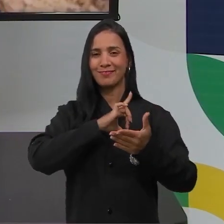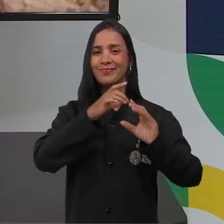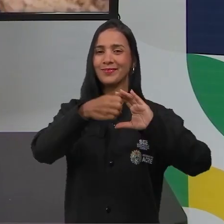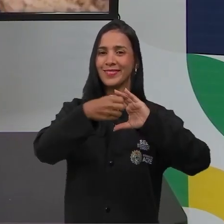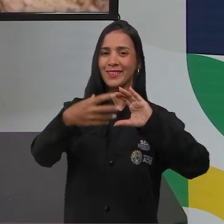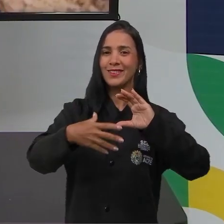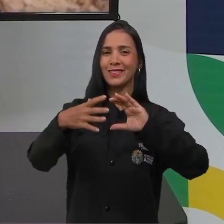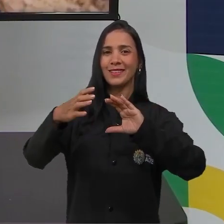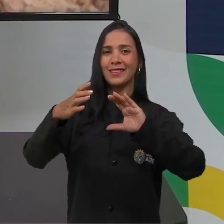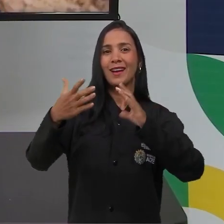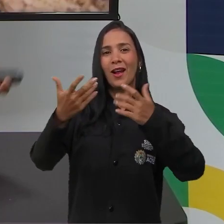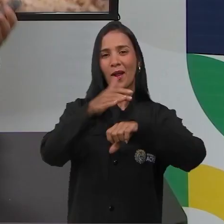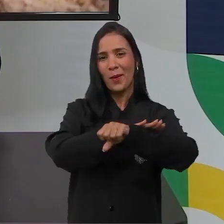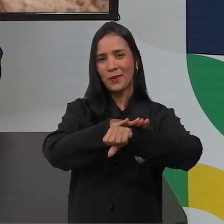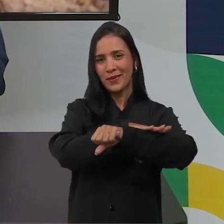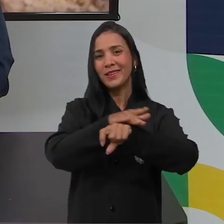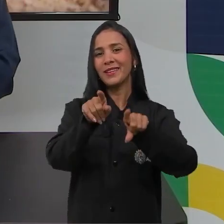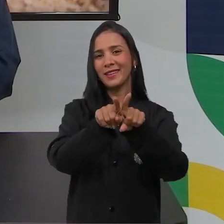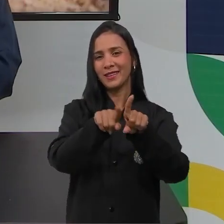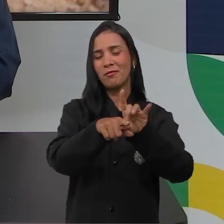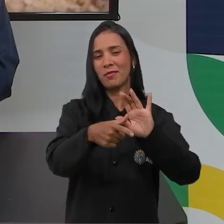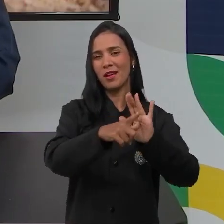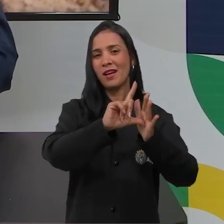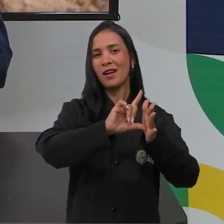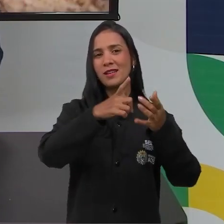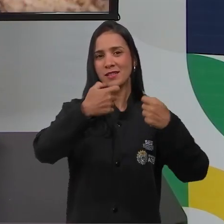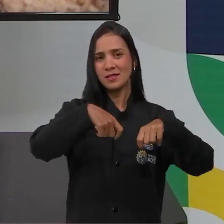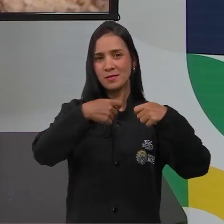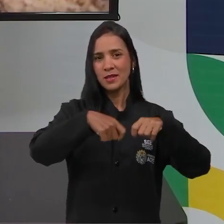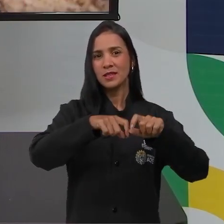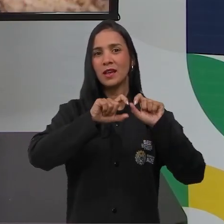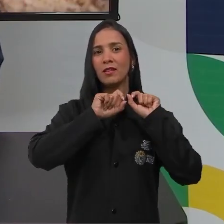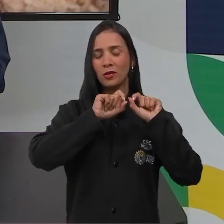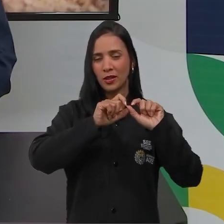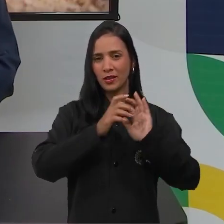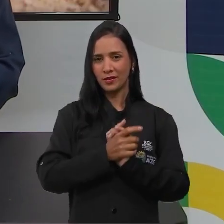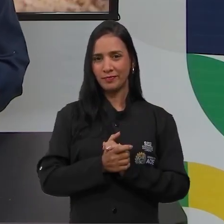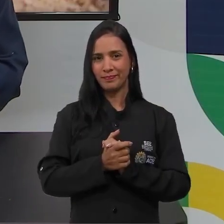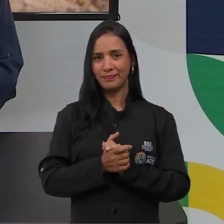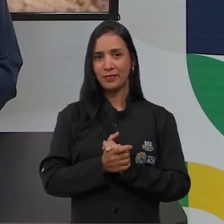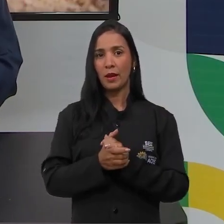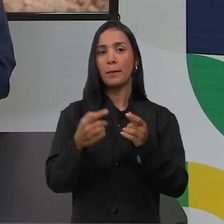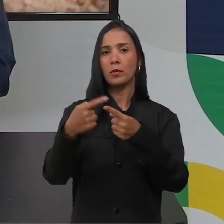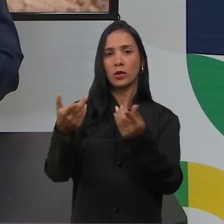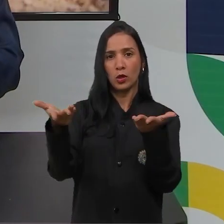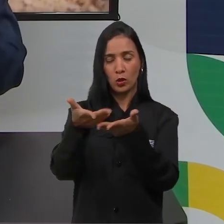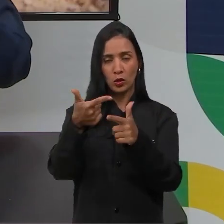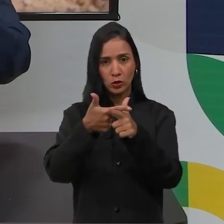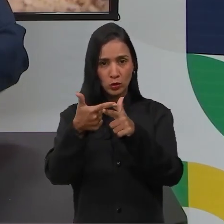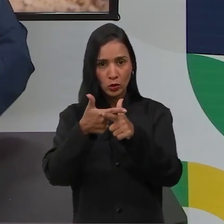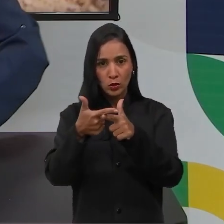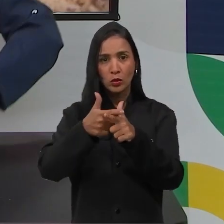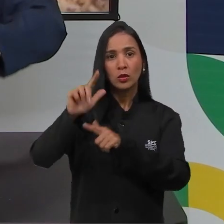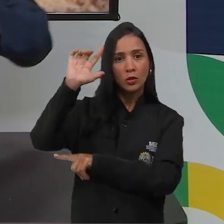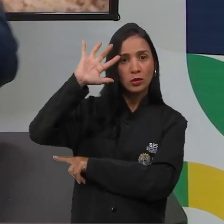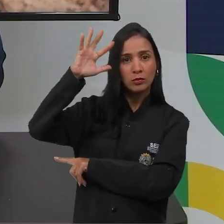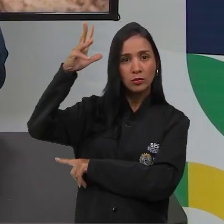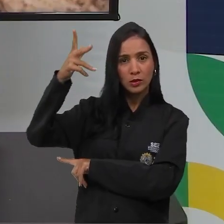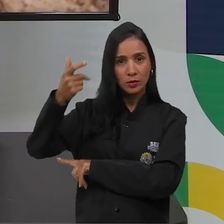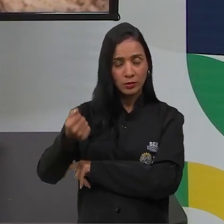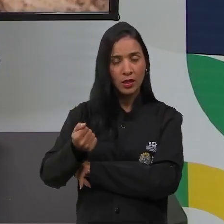características étnicas. Então, vejam só, o problema da África hoje, ele é um problema